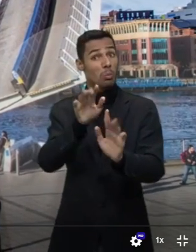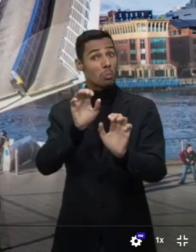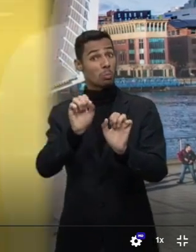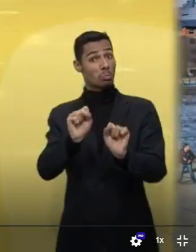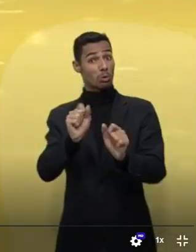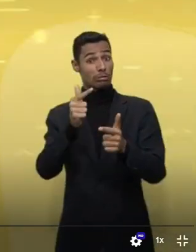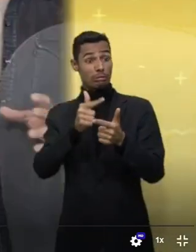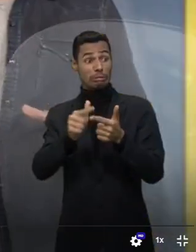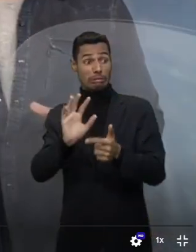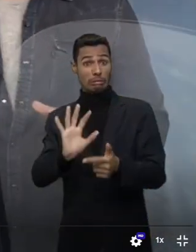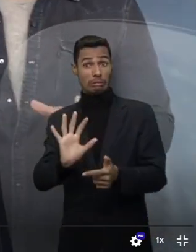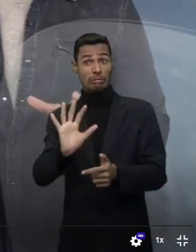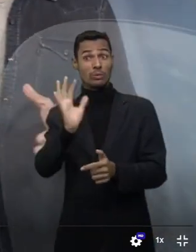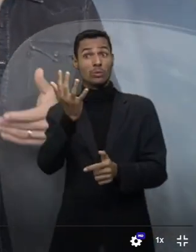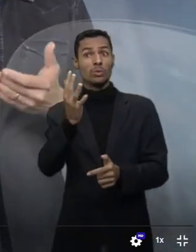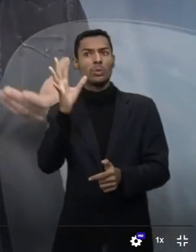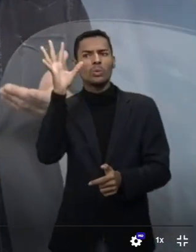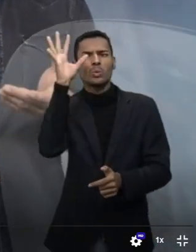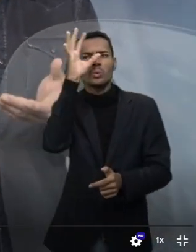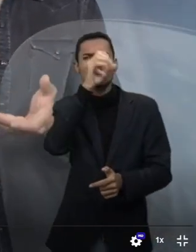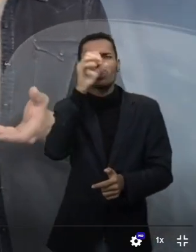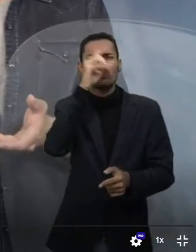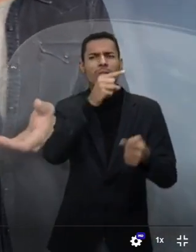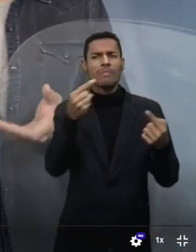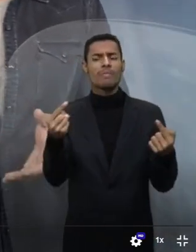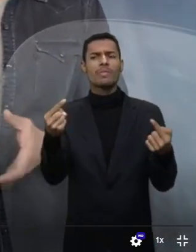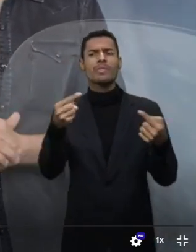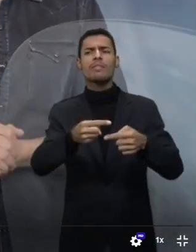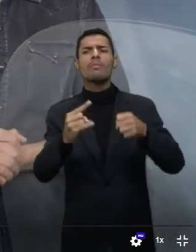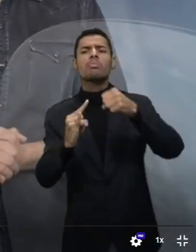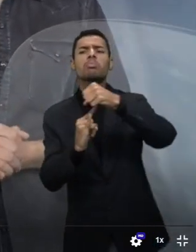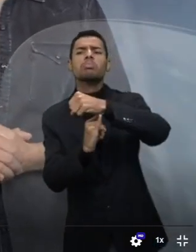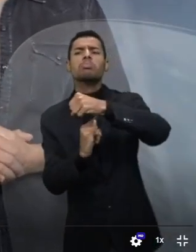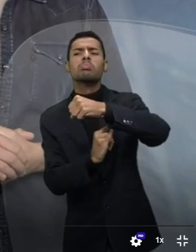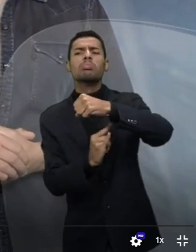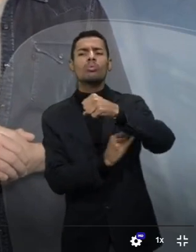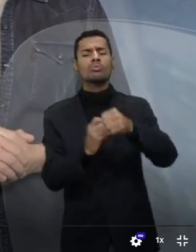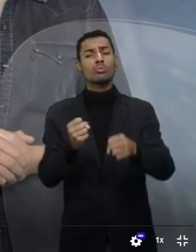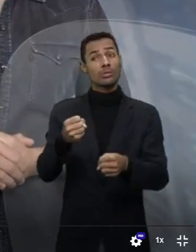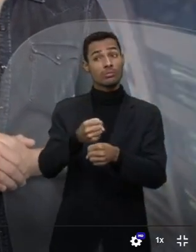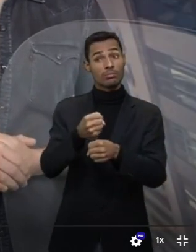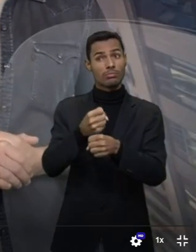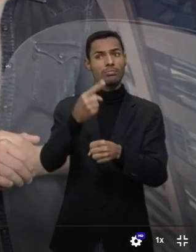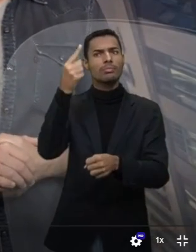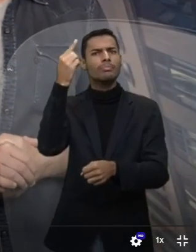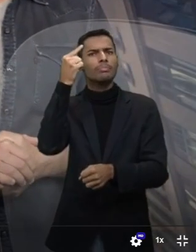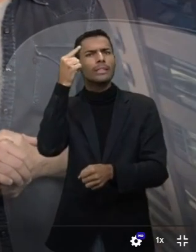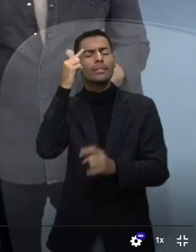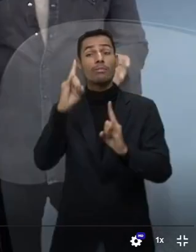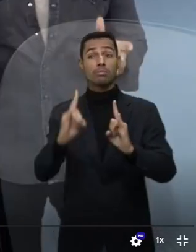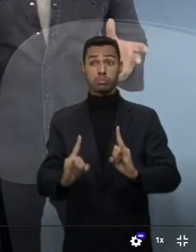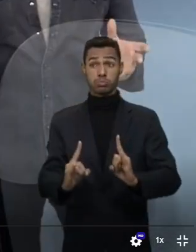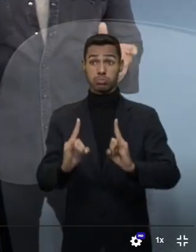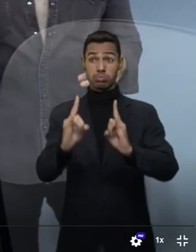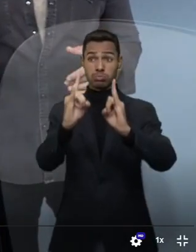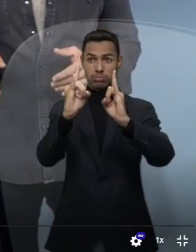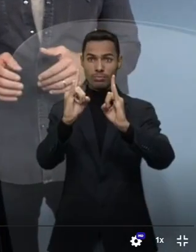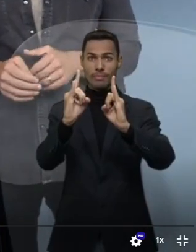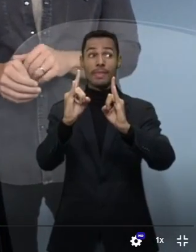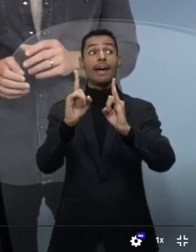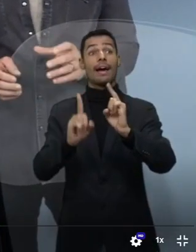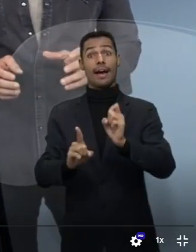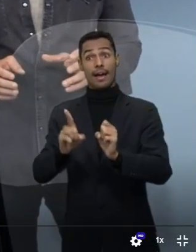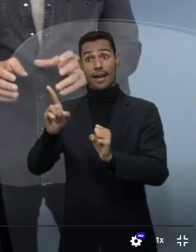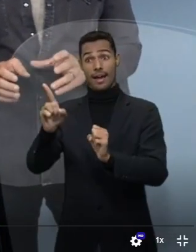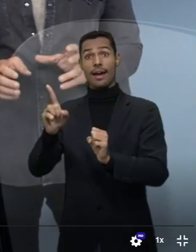comprometida. Para entender o desafio que é construir pontes, vamos primeiro pensar nos prédios. Eles são